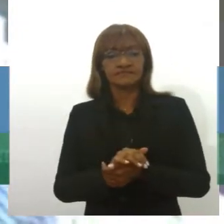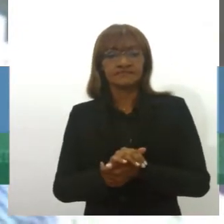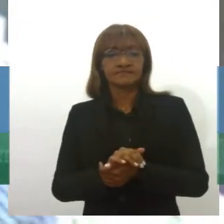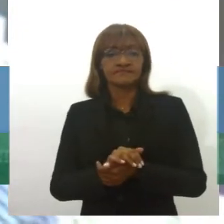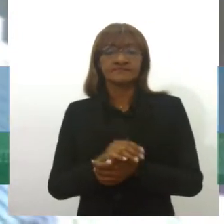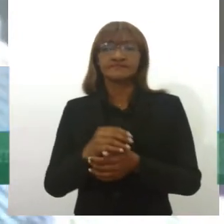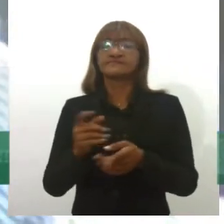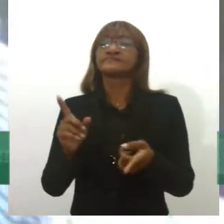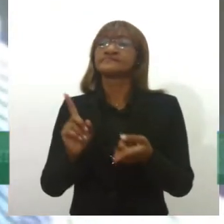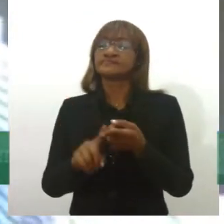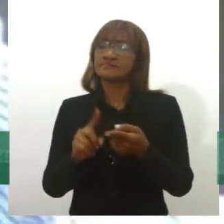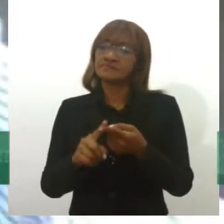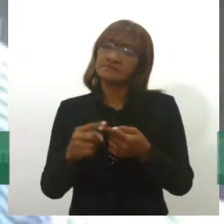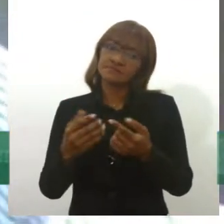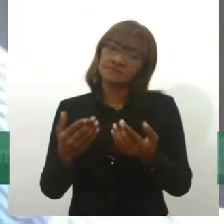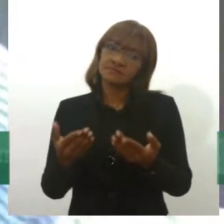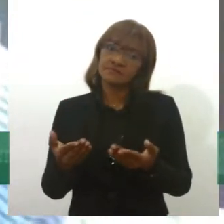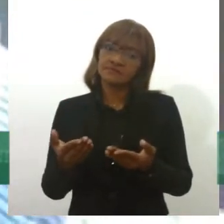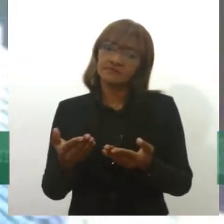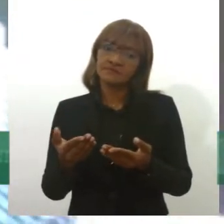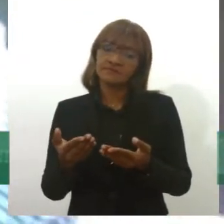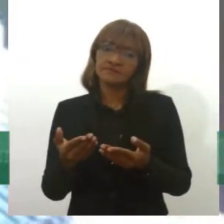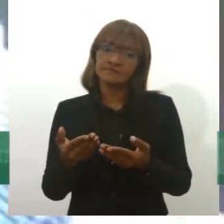Como também, porque